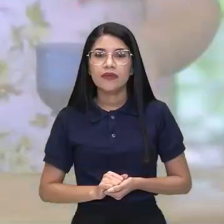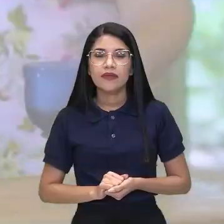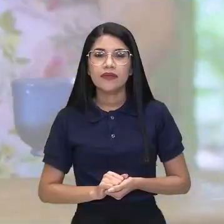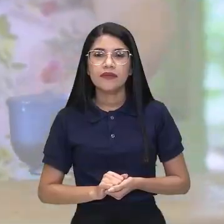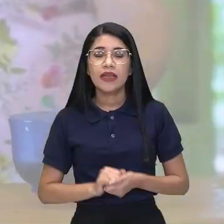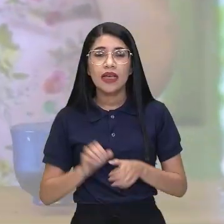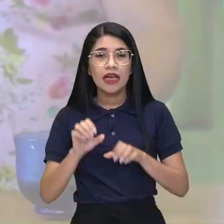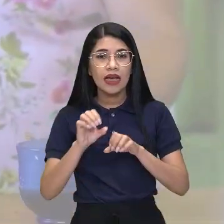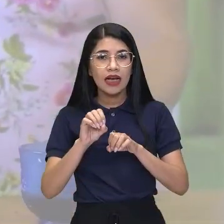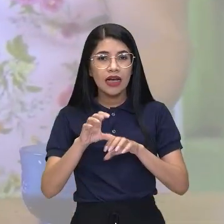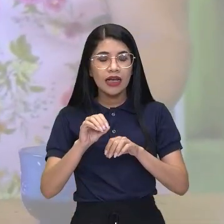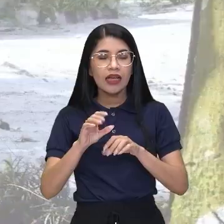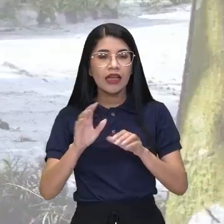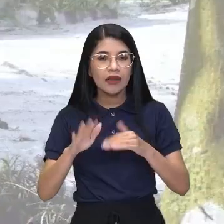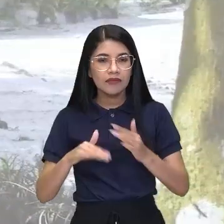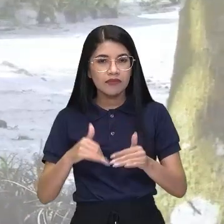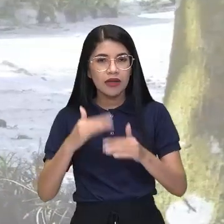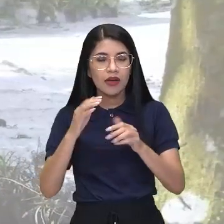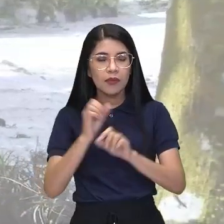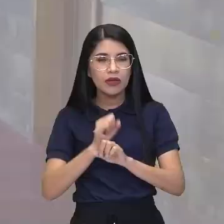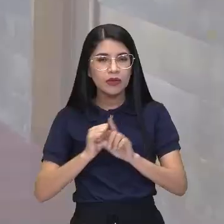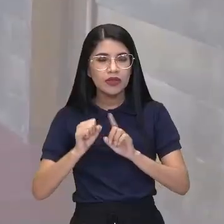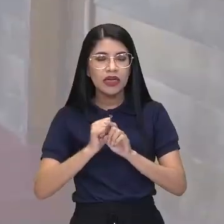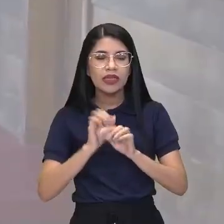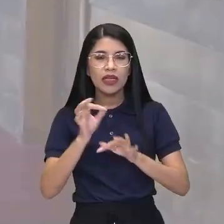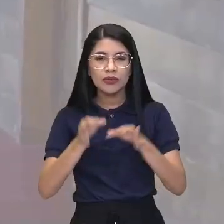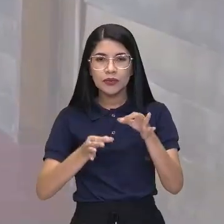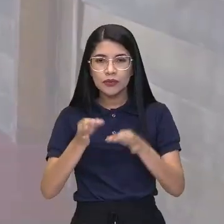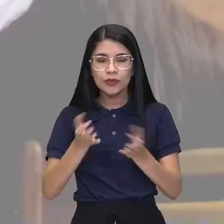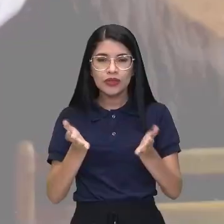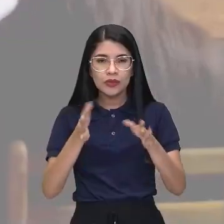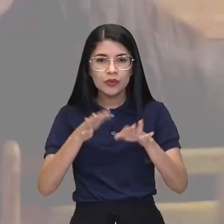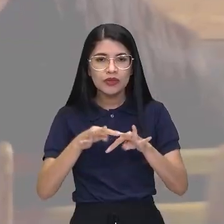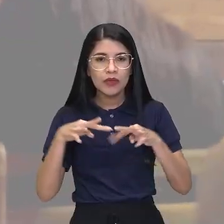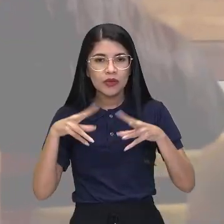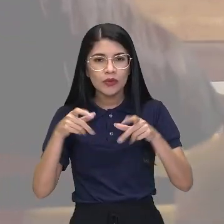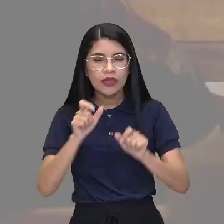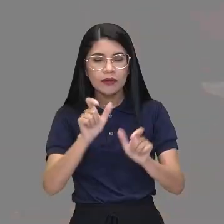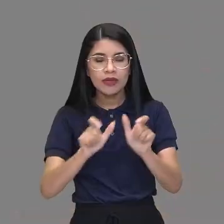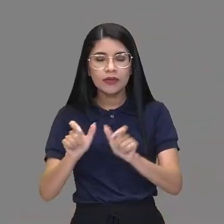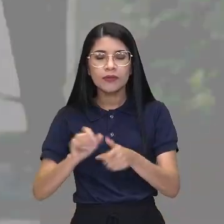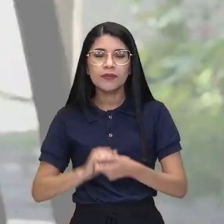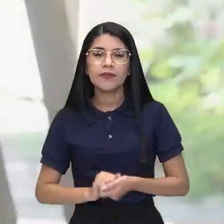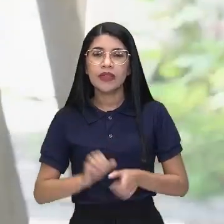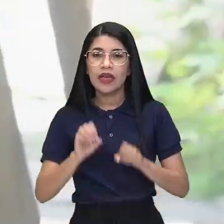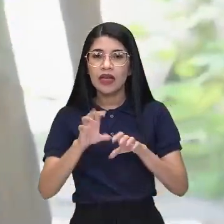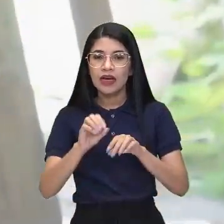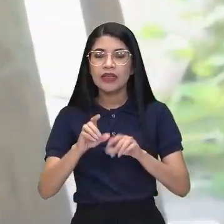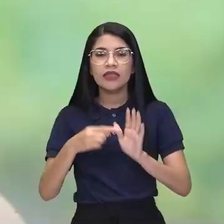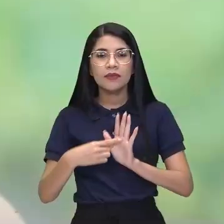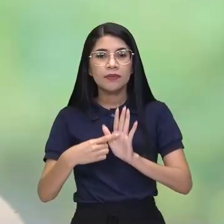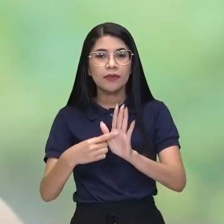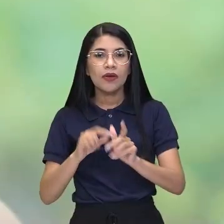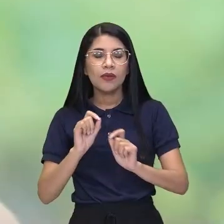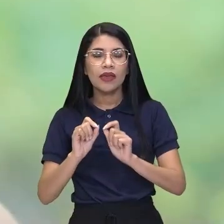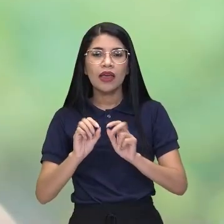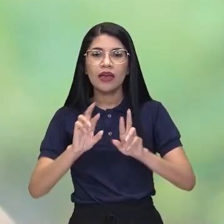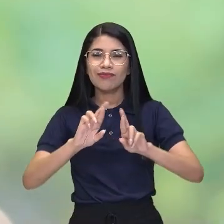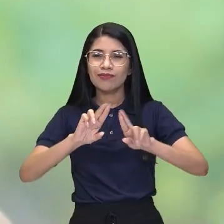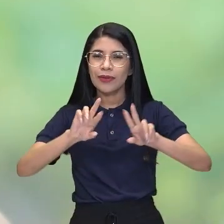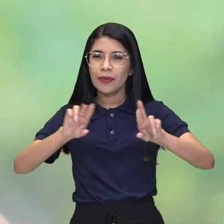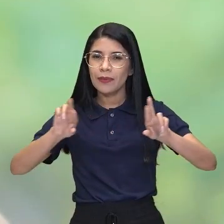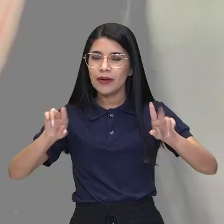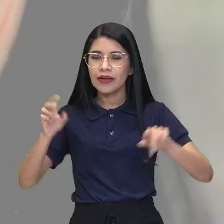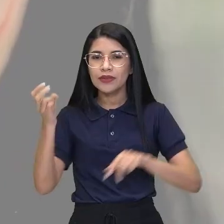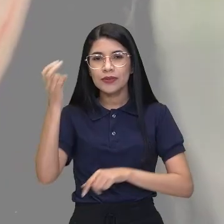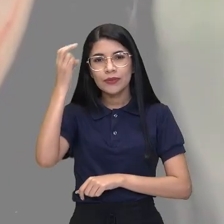A educação constrói uma sociedade mais justa e inclusiva para todos. A educação evidencia a diversidade cultural